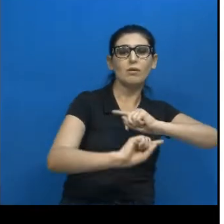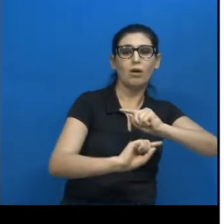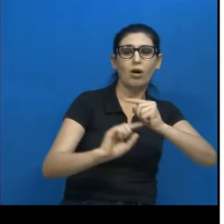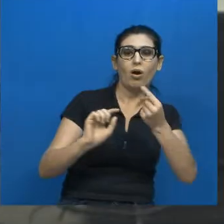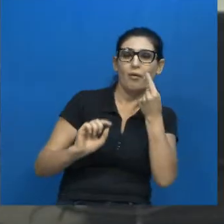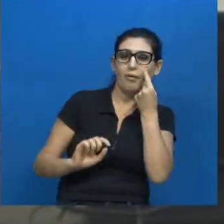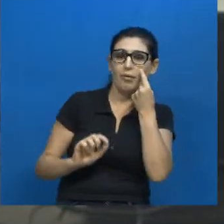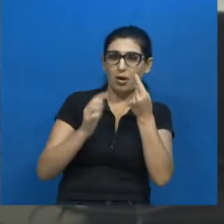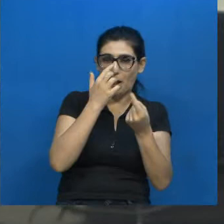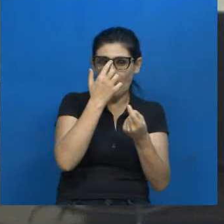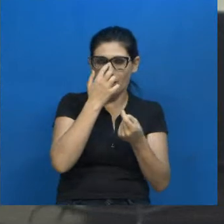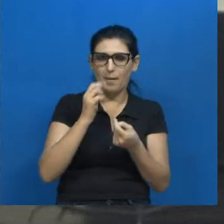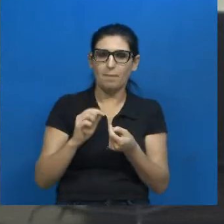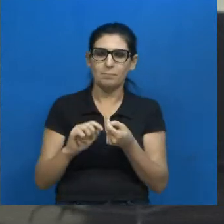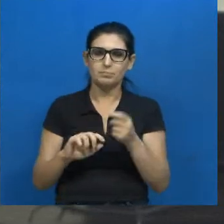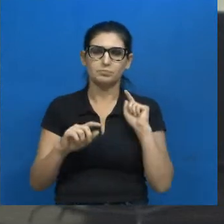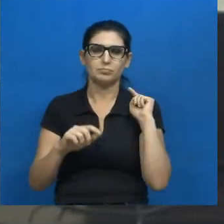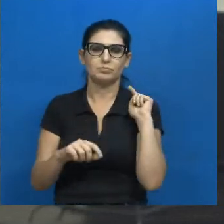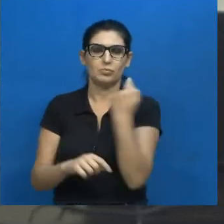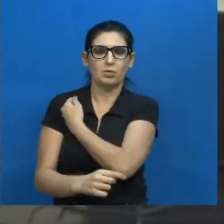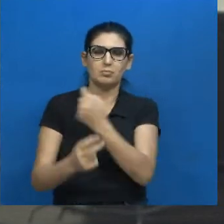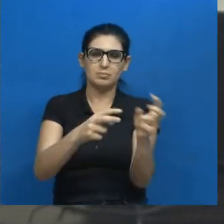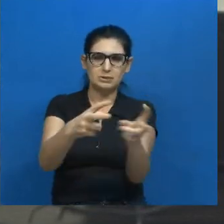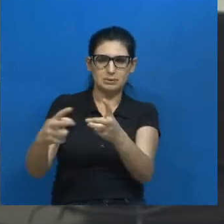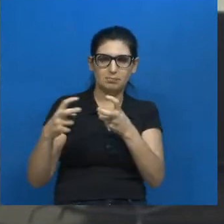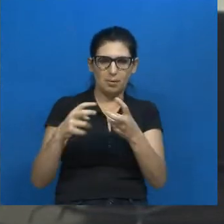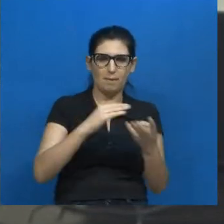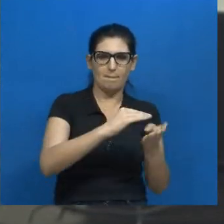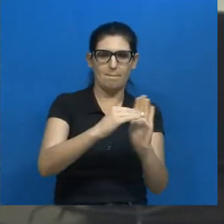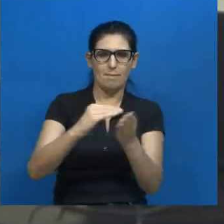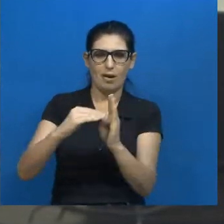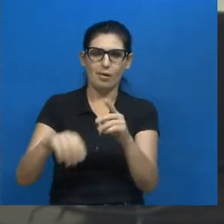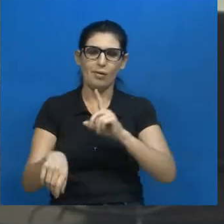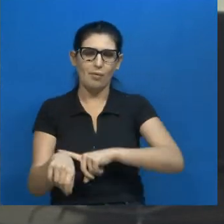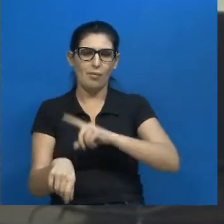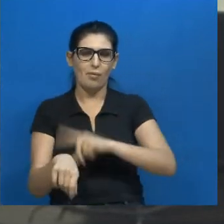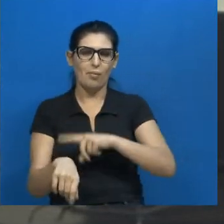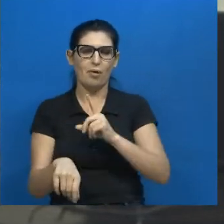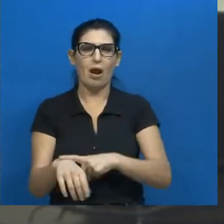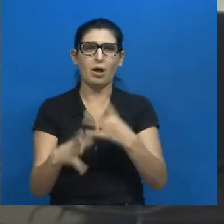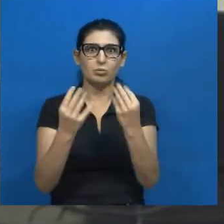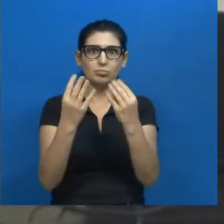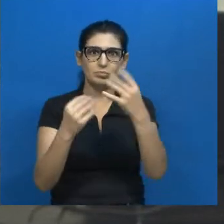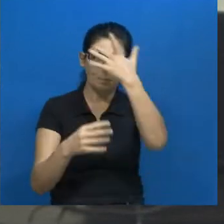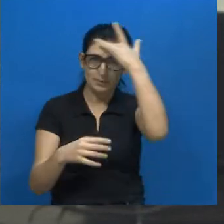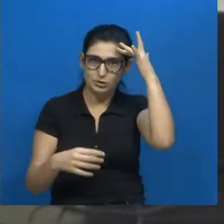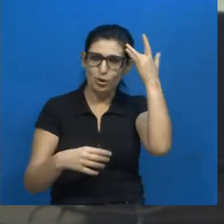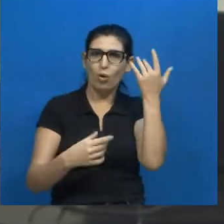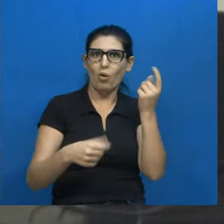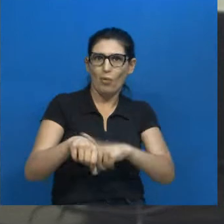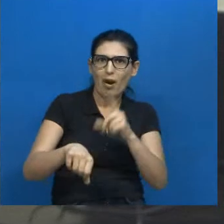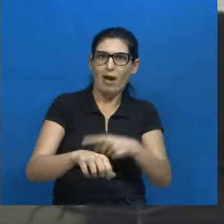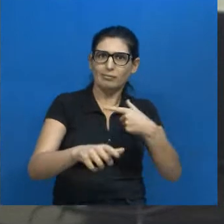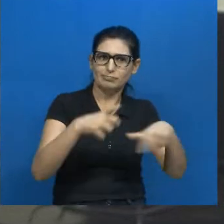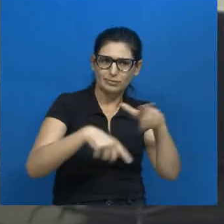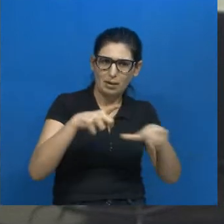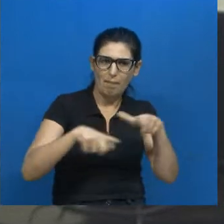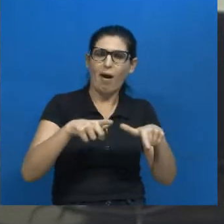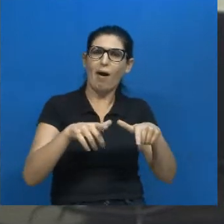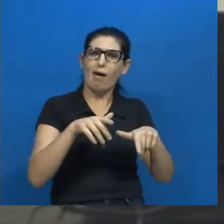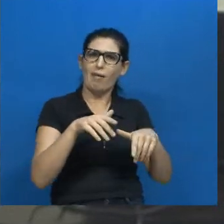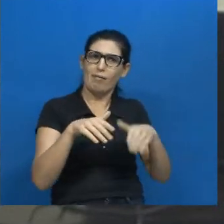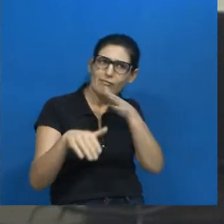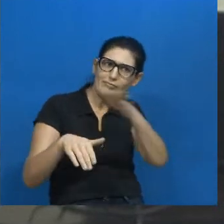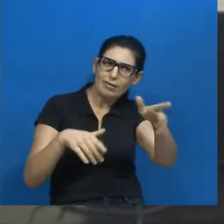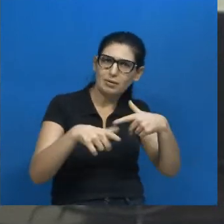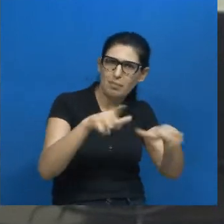o quê? A gente identificou que determinados bairros, nos horários de pico, tem um determinado período que tem um